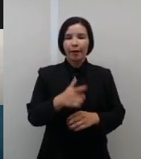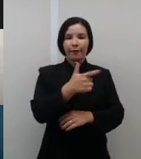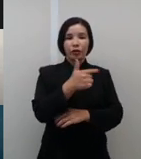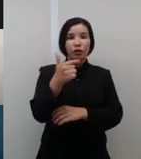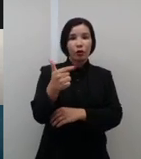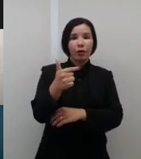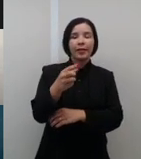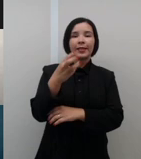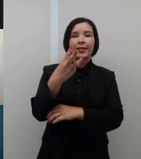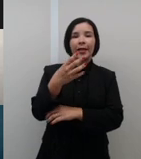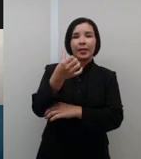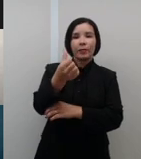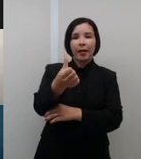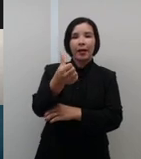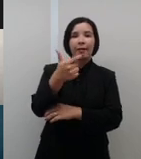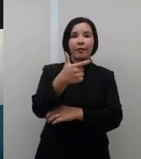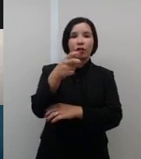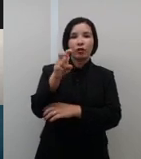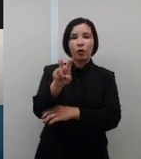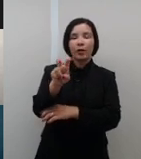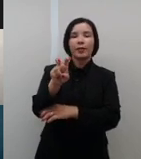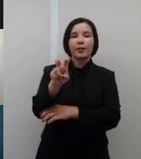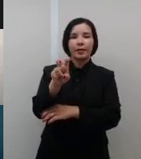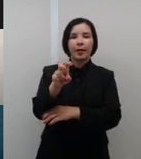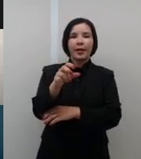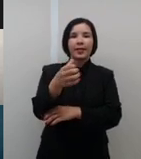2236315, 2259614,